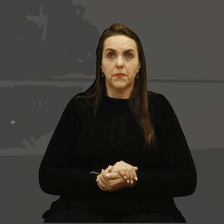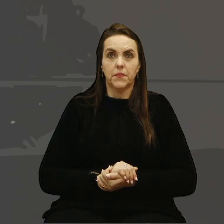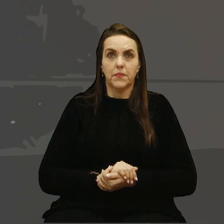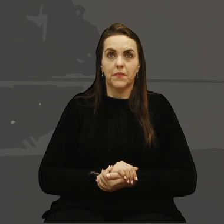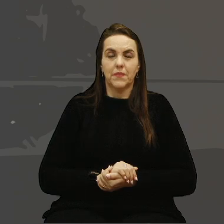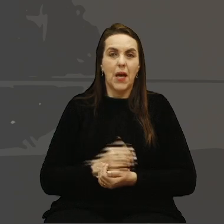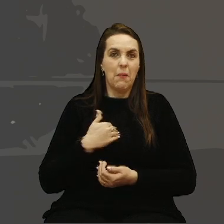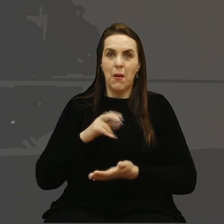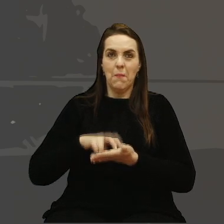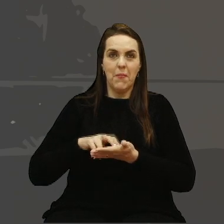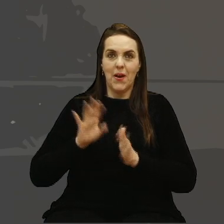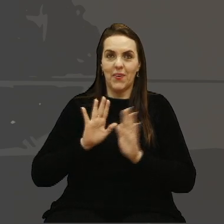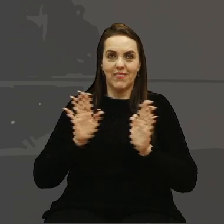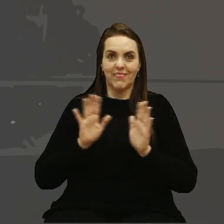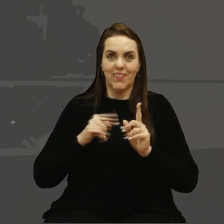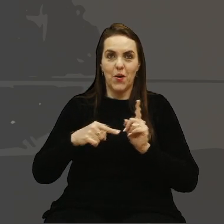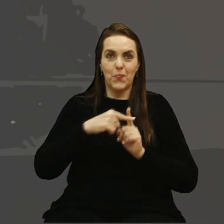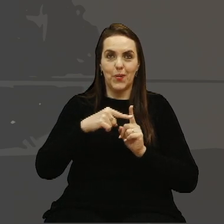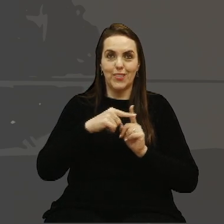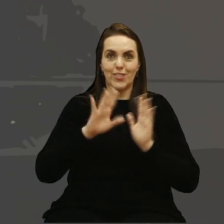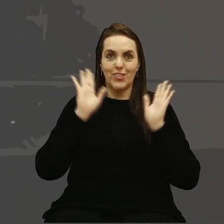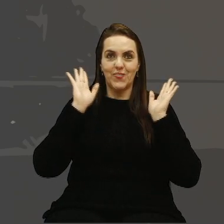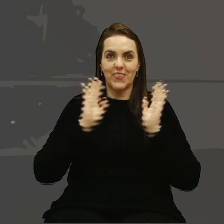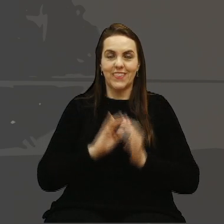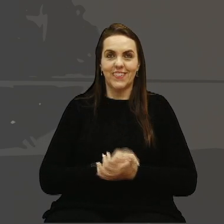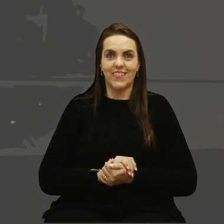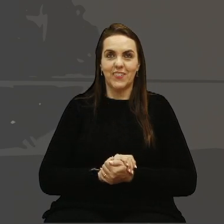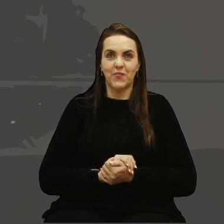bancária tá positiva.